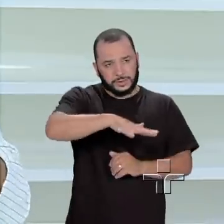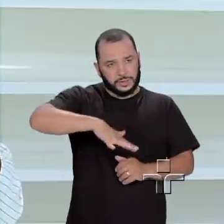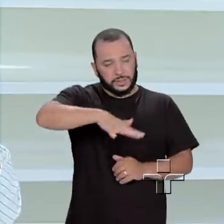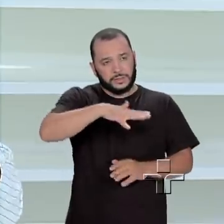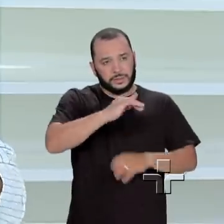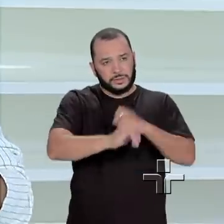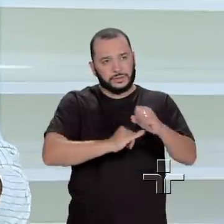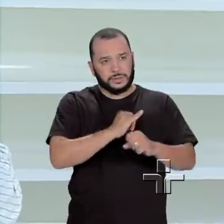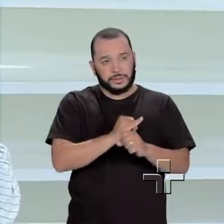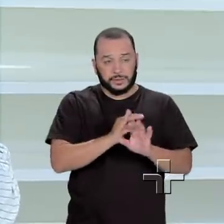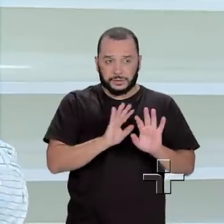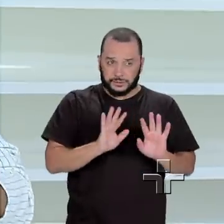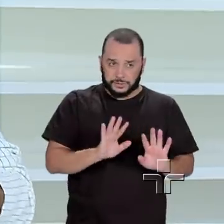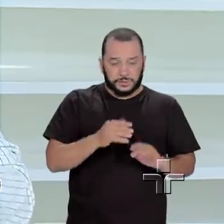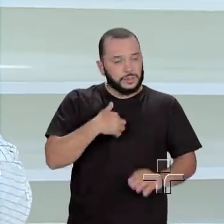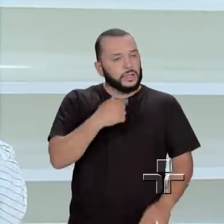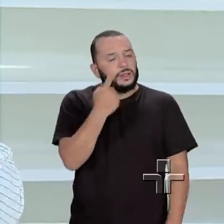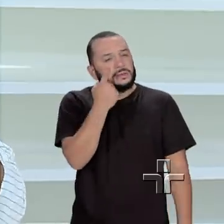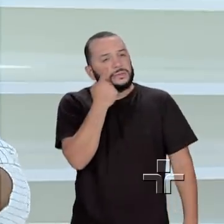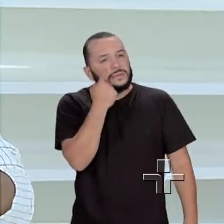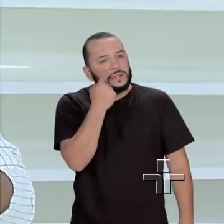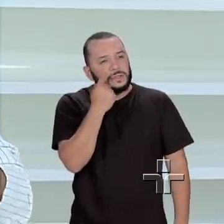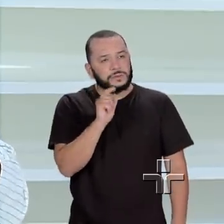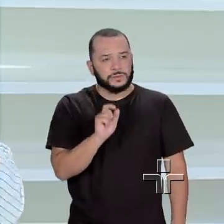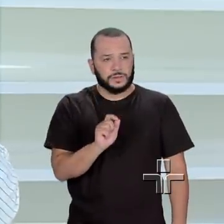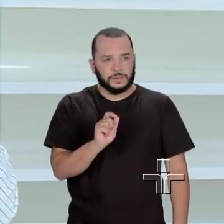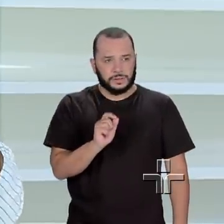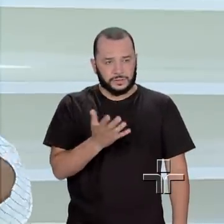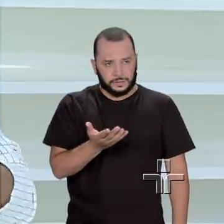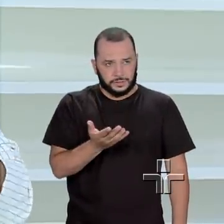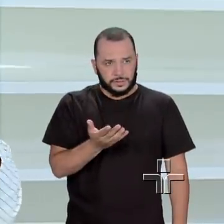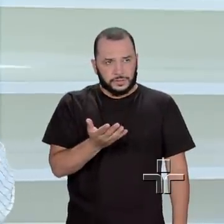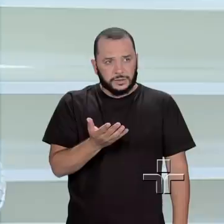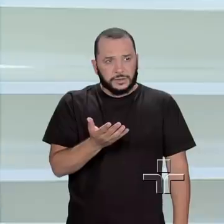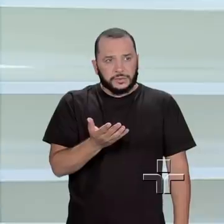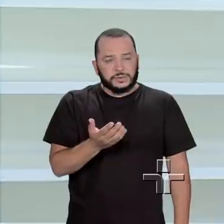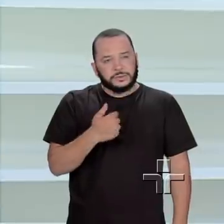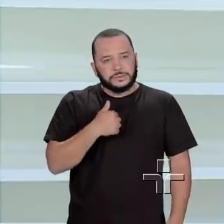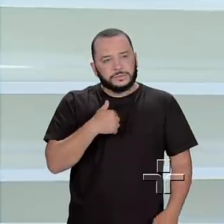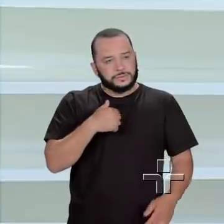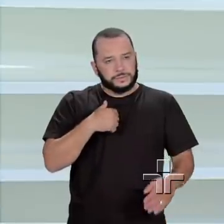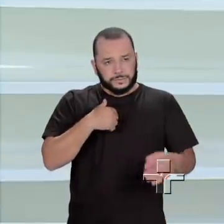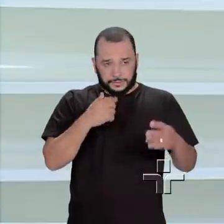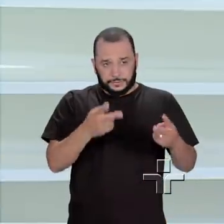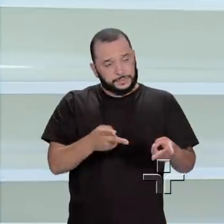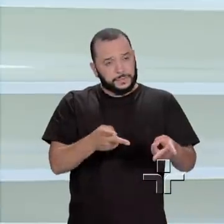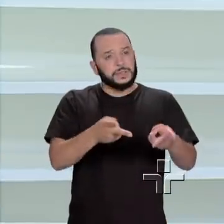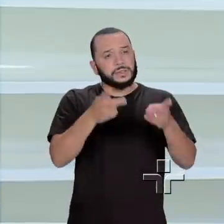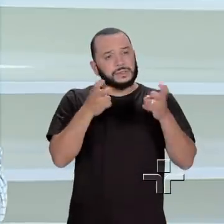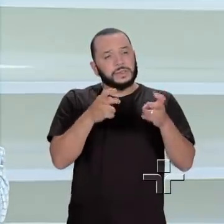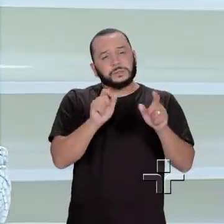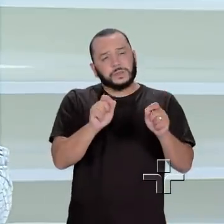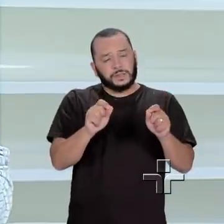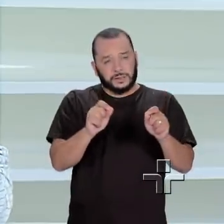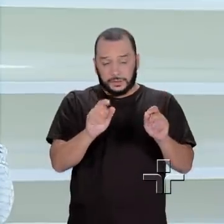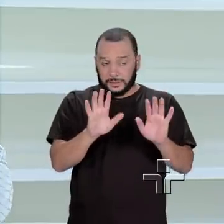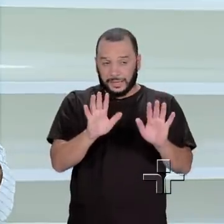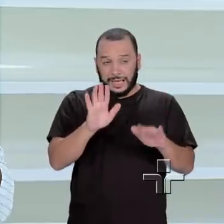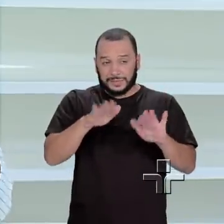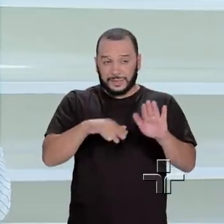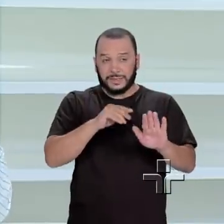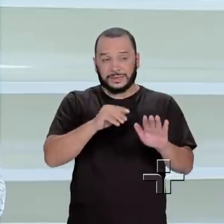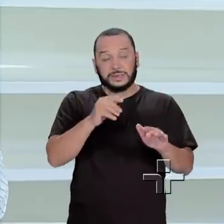vejo assim, uma produção assim, que se quer ser vista como democrática, mas